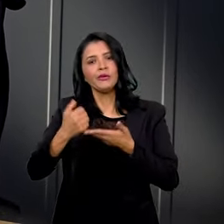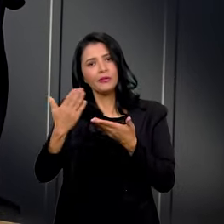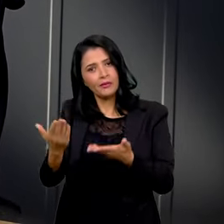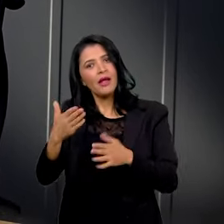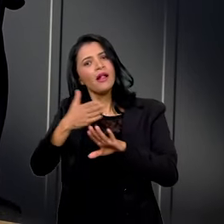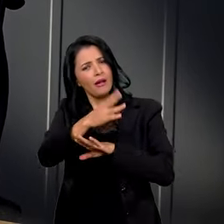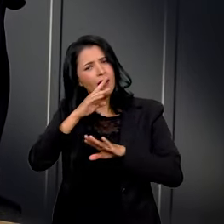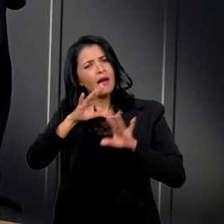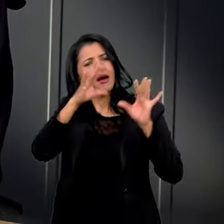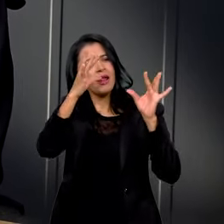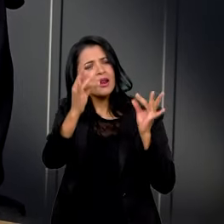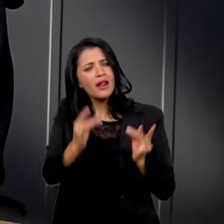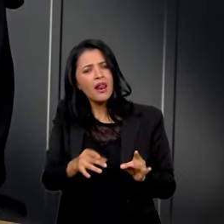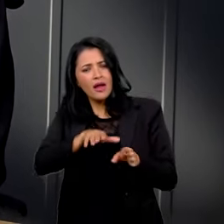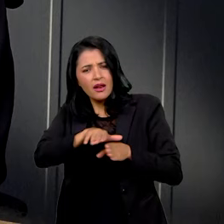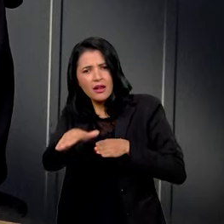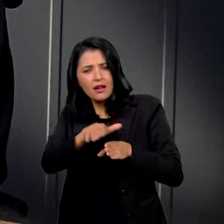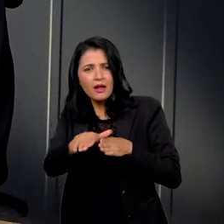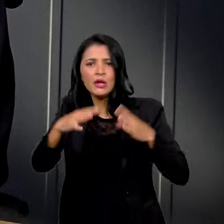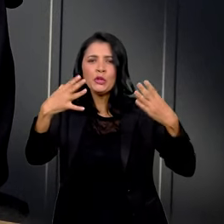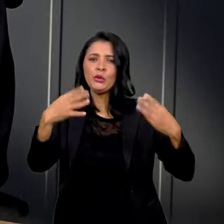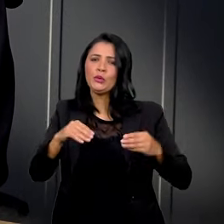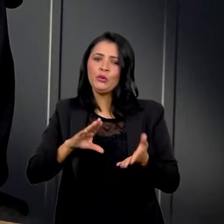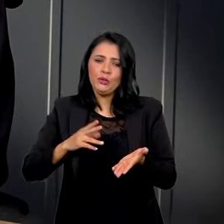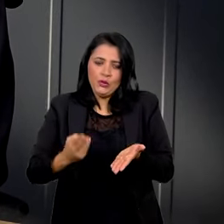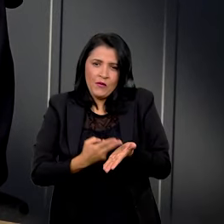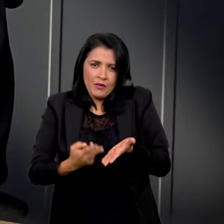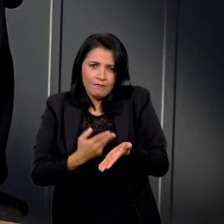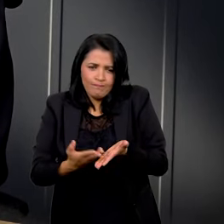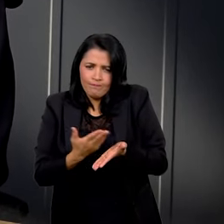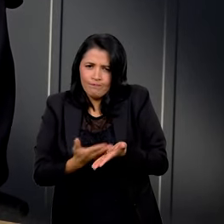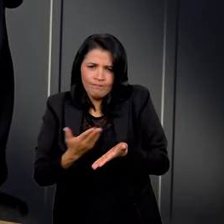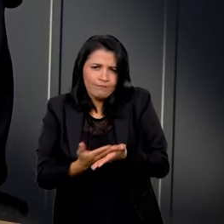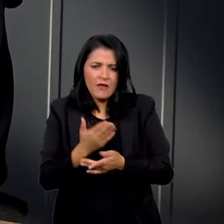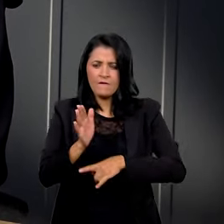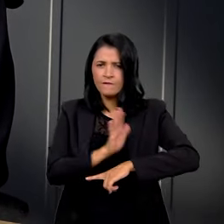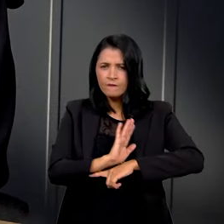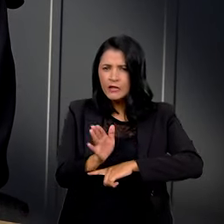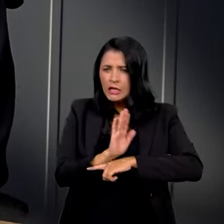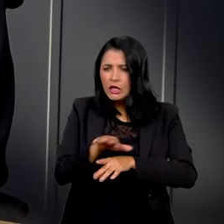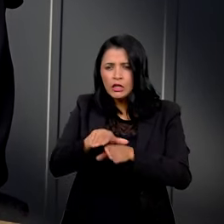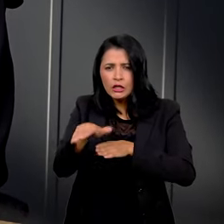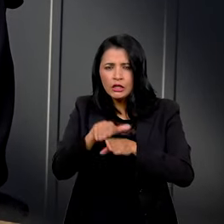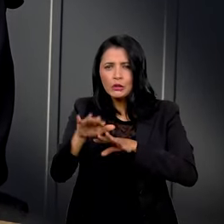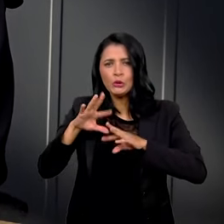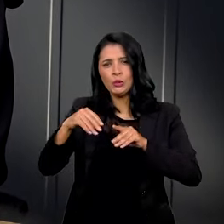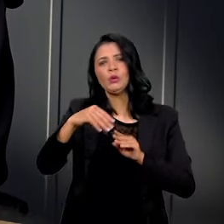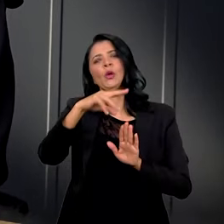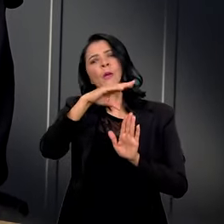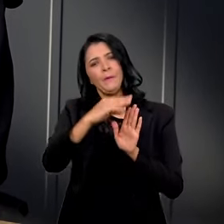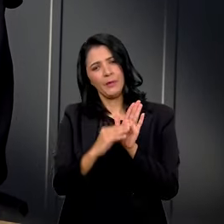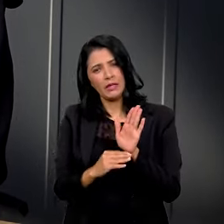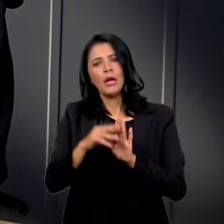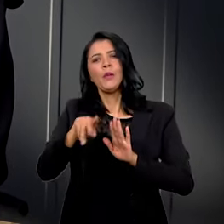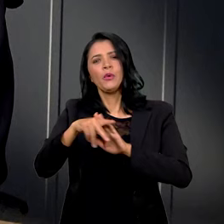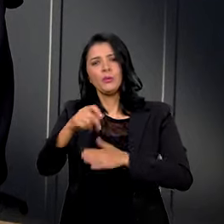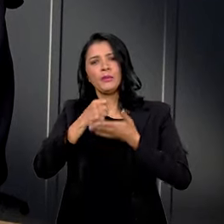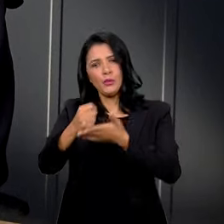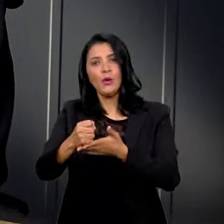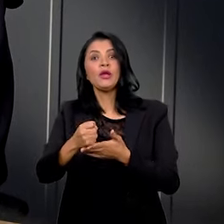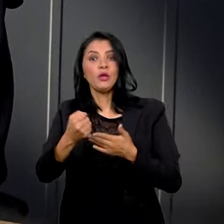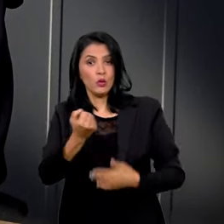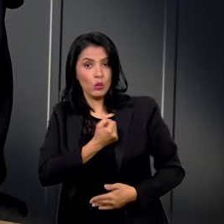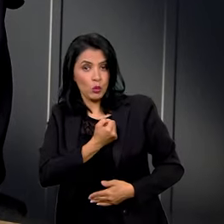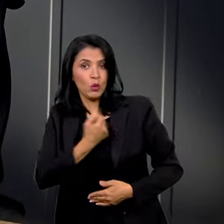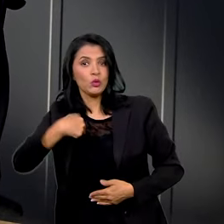as carteiras orientativas os vídeos né e todo material de apoio bem como também os nossos contatos diretos por WhatsApp e também por